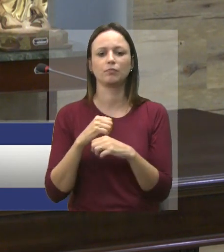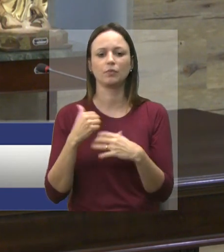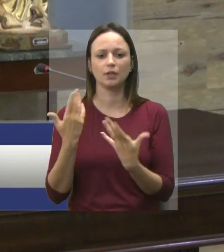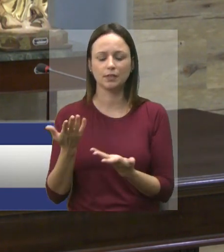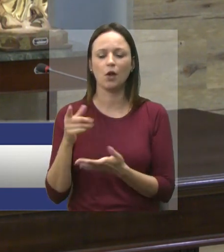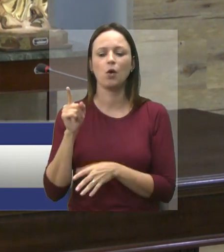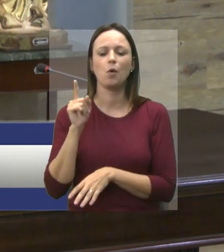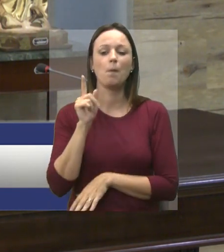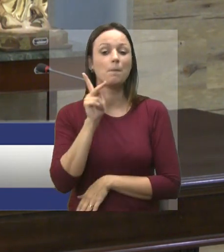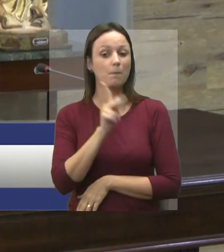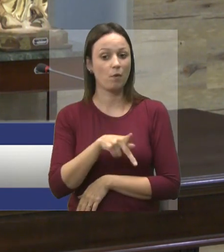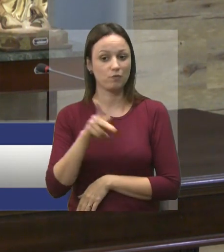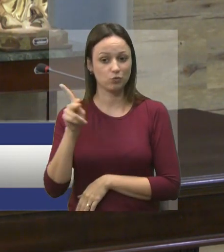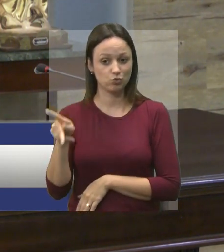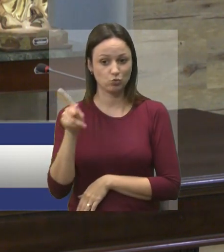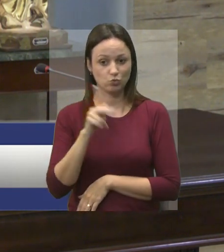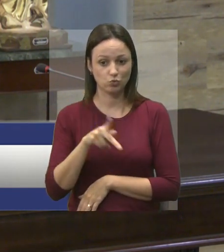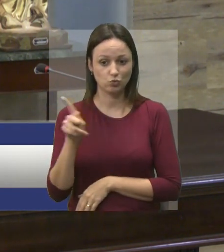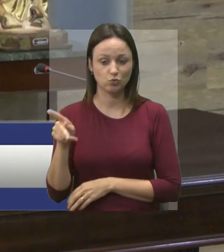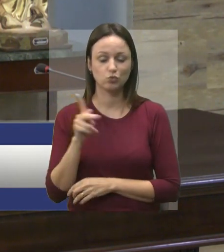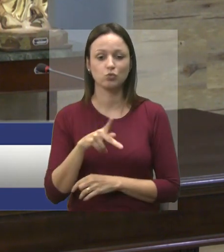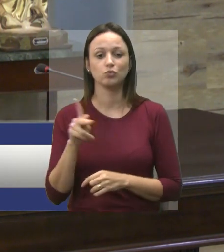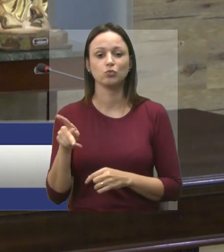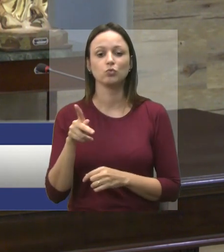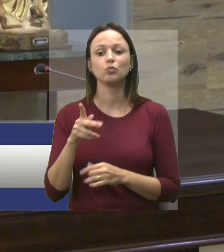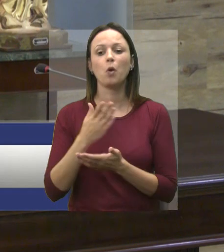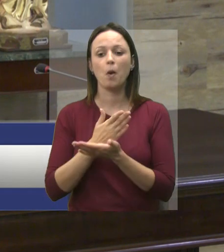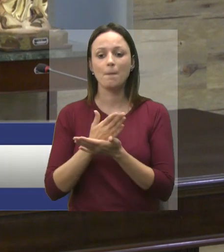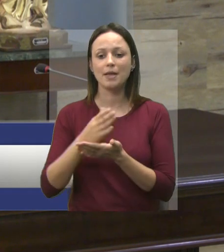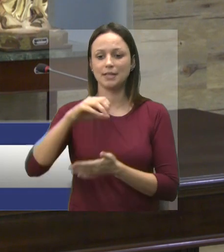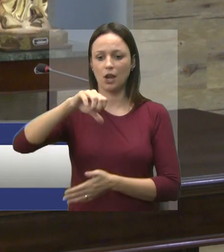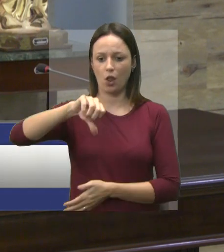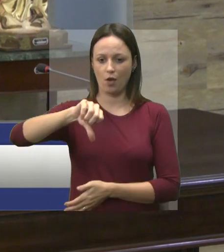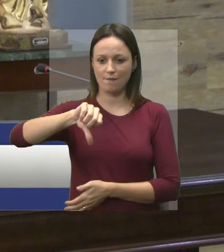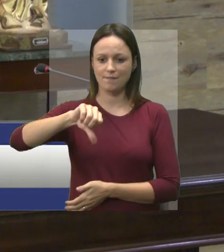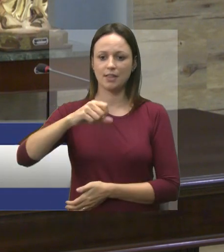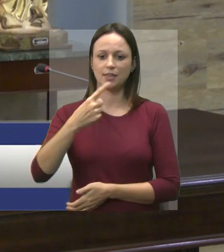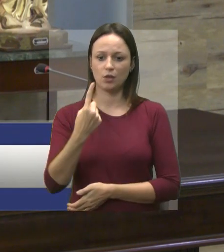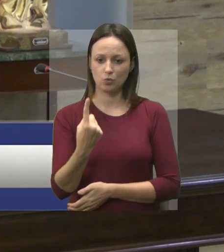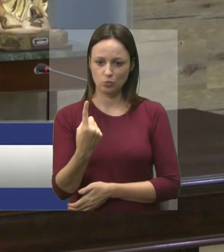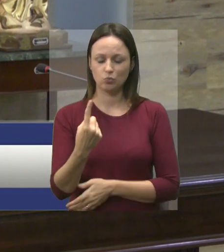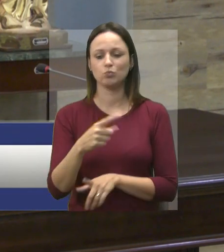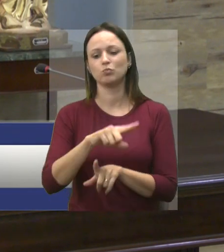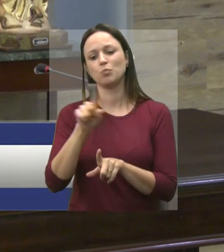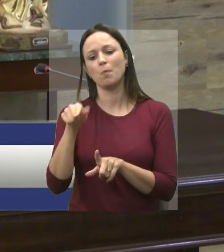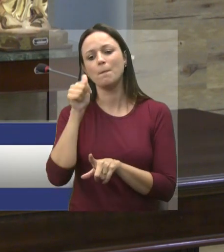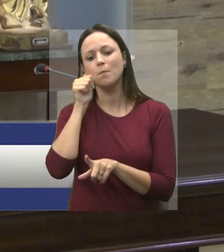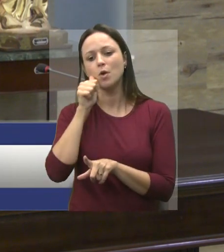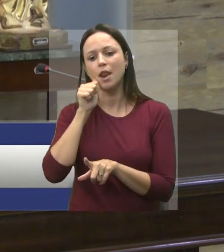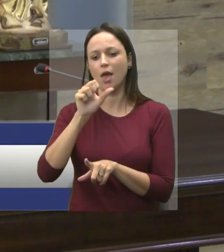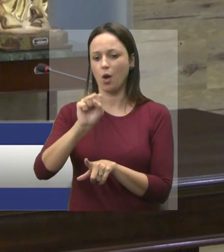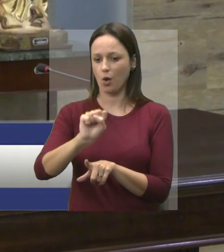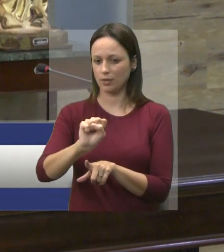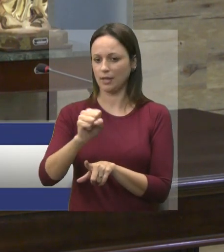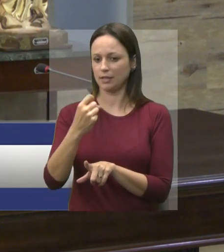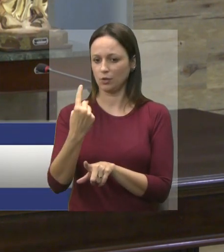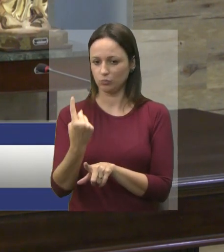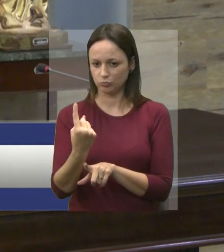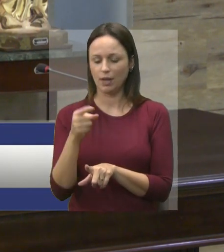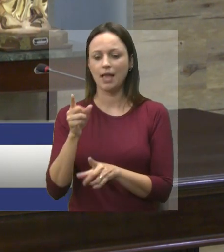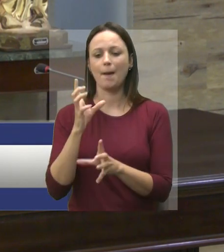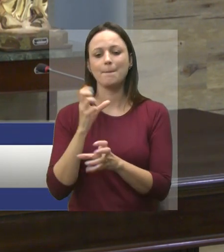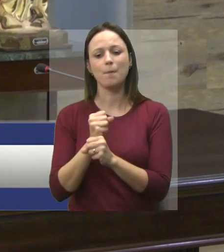para os professores em 91 pontos e mulheres 81, e esses pontos